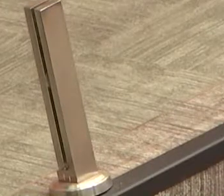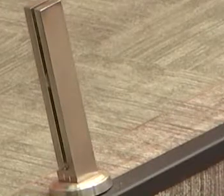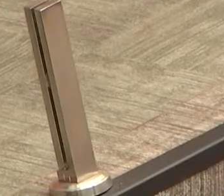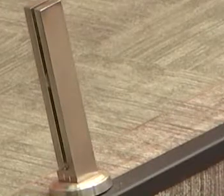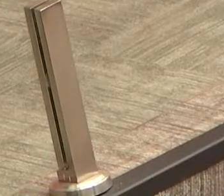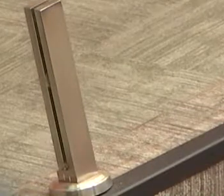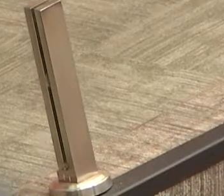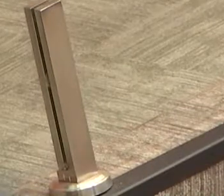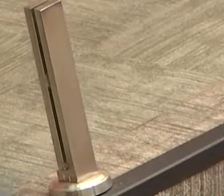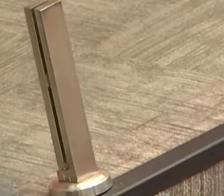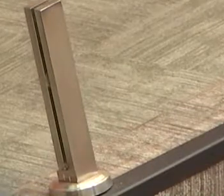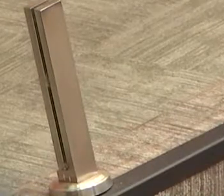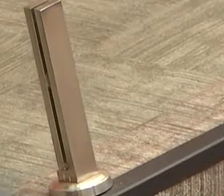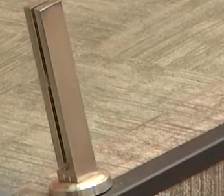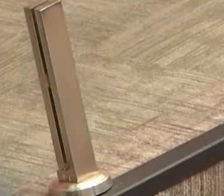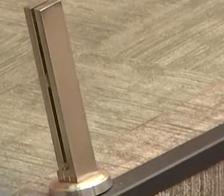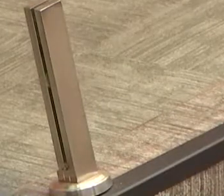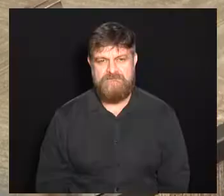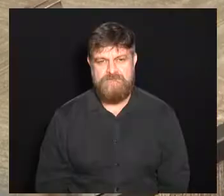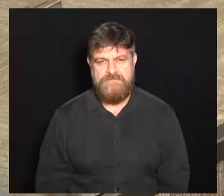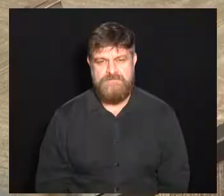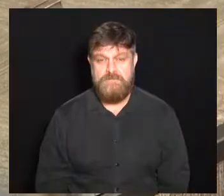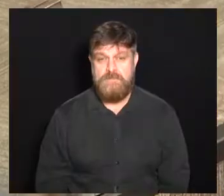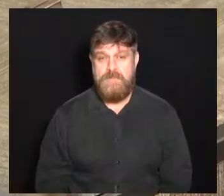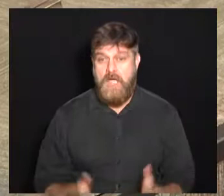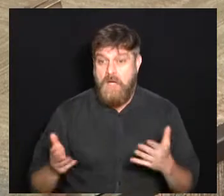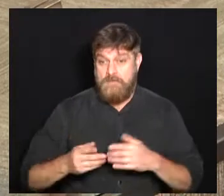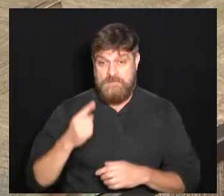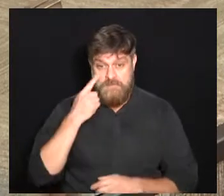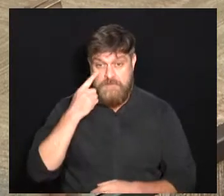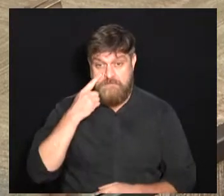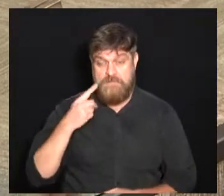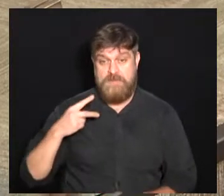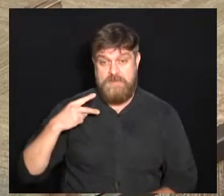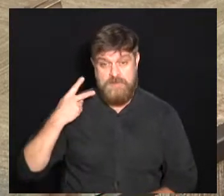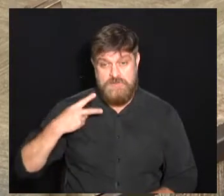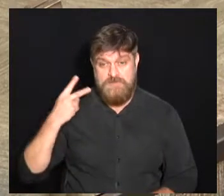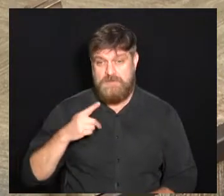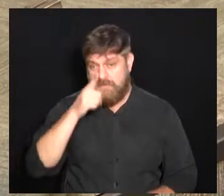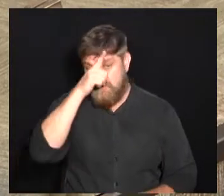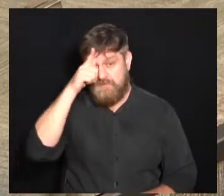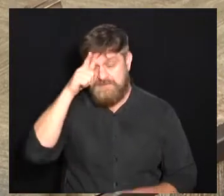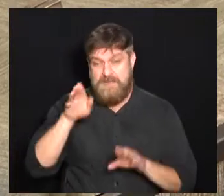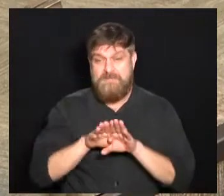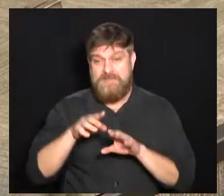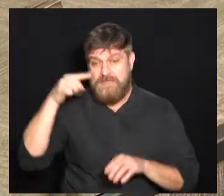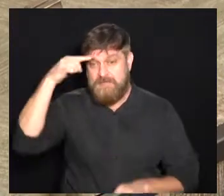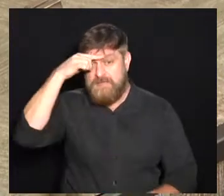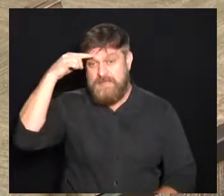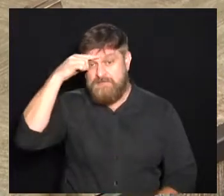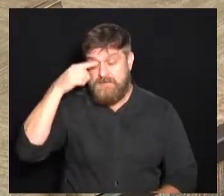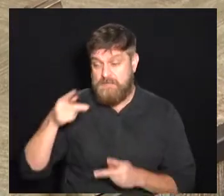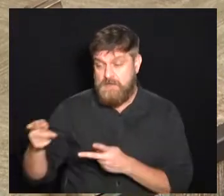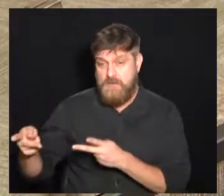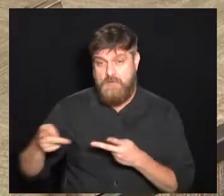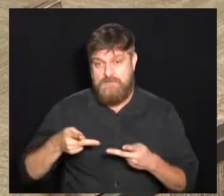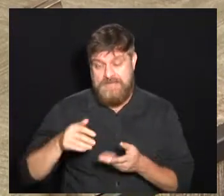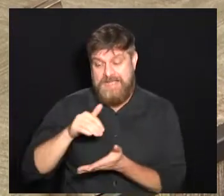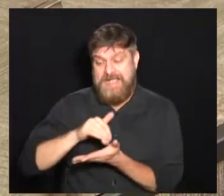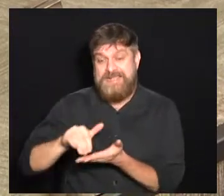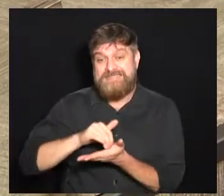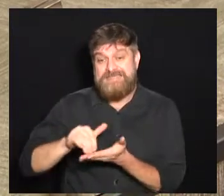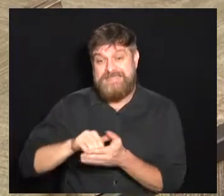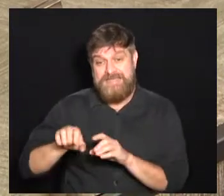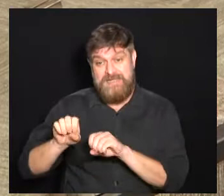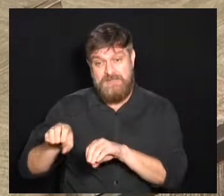acompanhar a reunião convocada pelos vereadores Gustavo Peta e Felipe Marquesi, que recebe hoje a secretária de Educação para